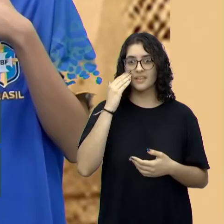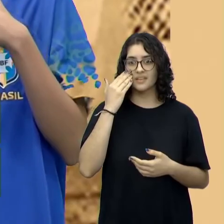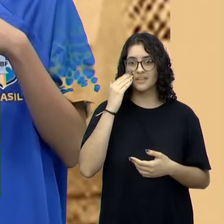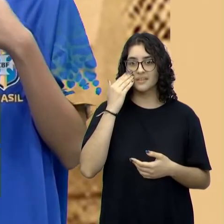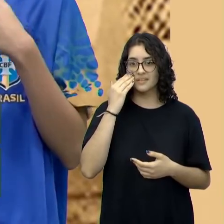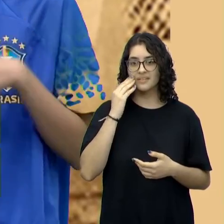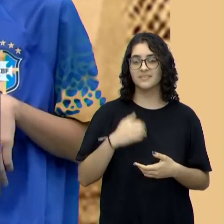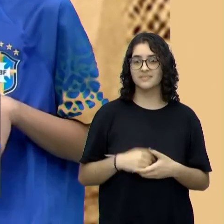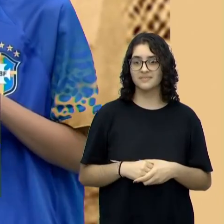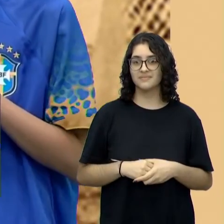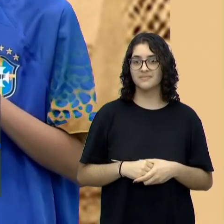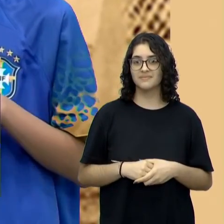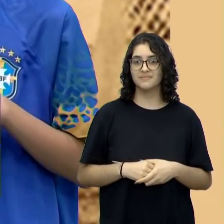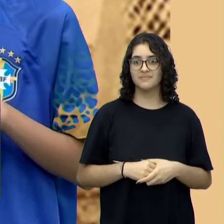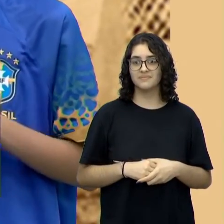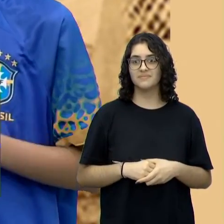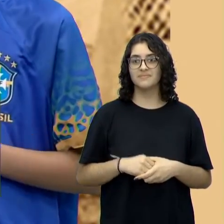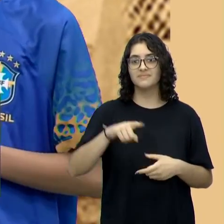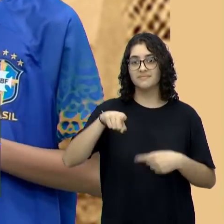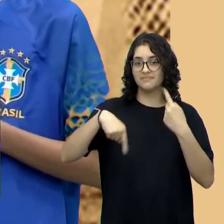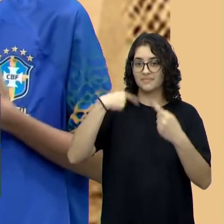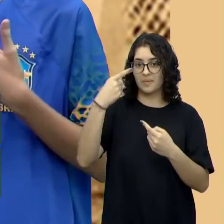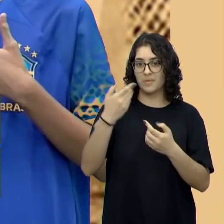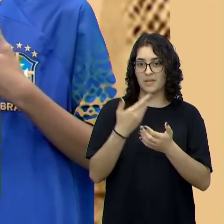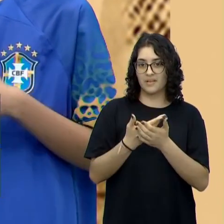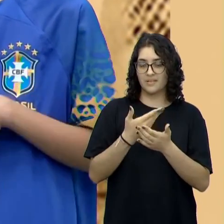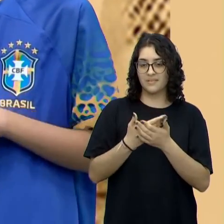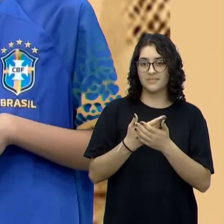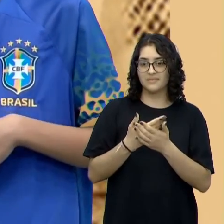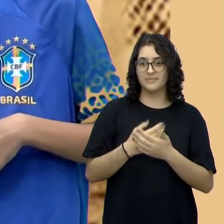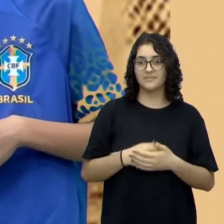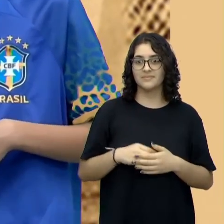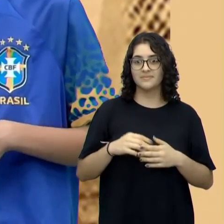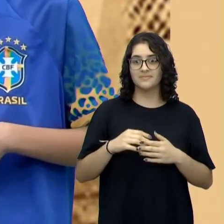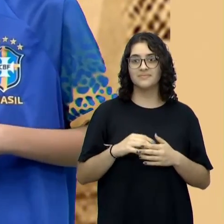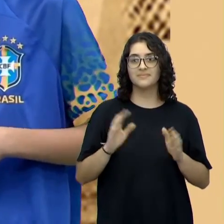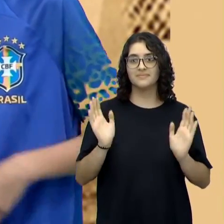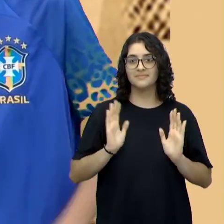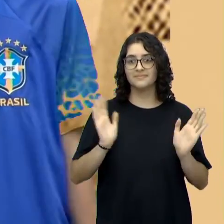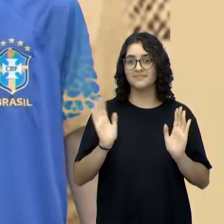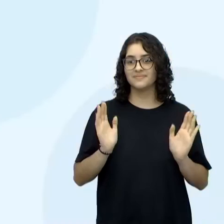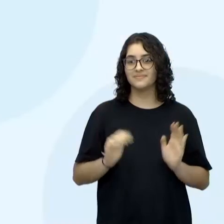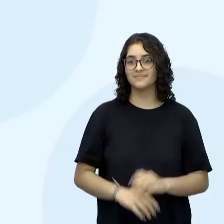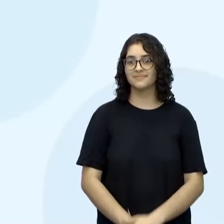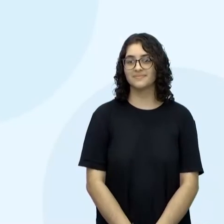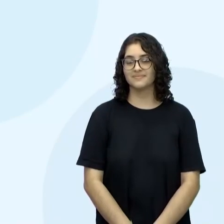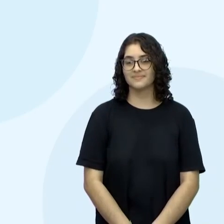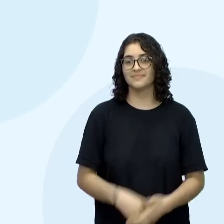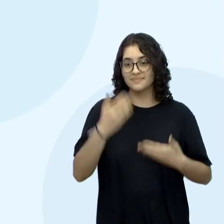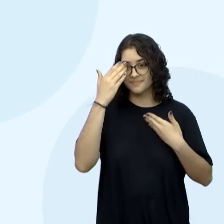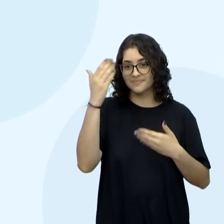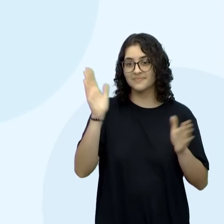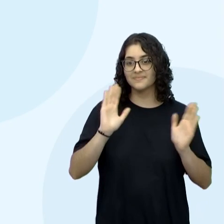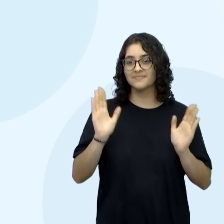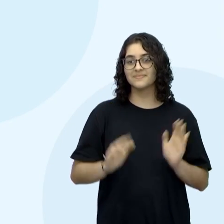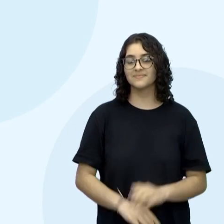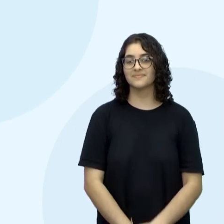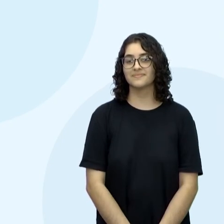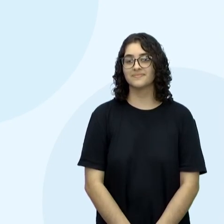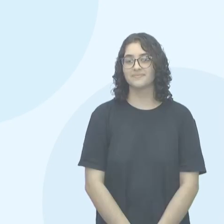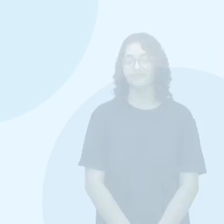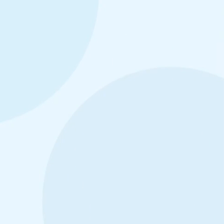tenham gostado e até a nossa próxima aula então, tá bom? E aí, galera. Valeu, Bom dia. pessoal. Tchau, tchau.